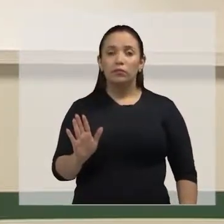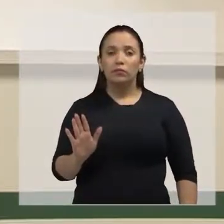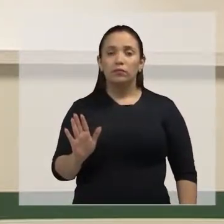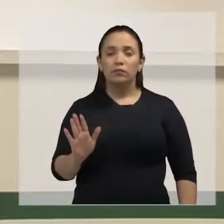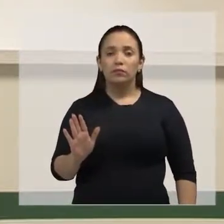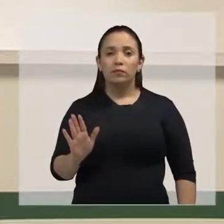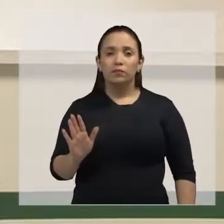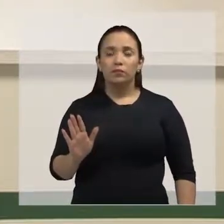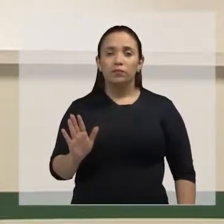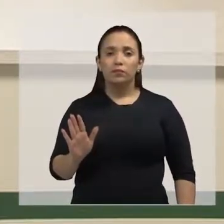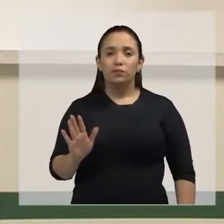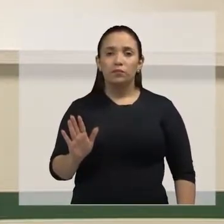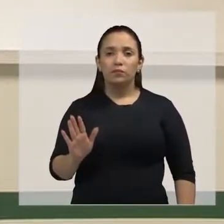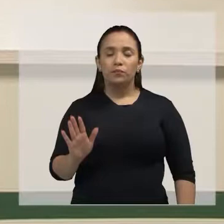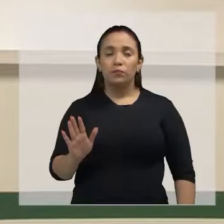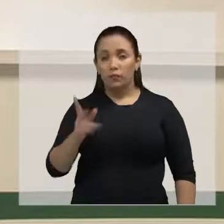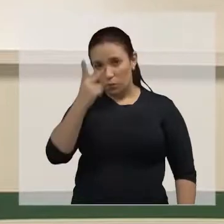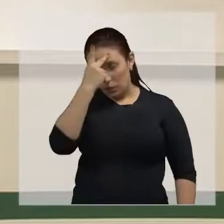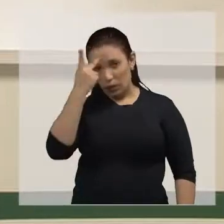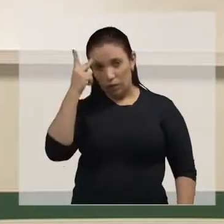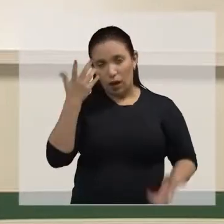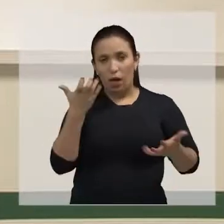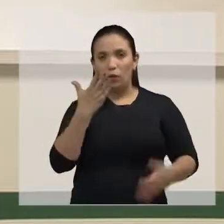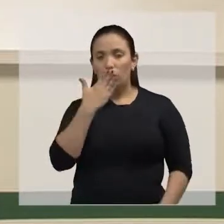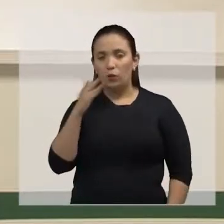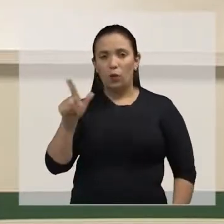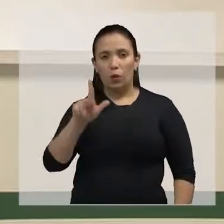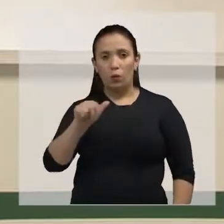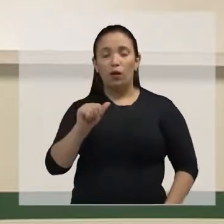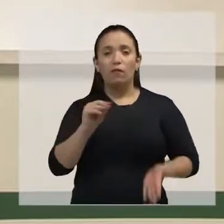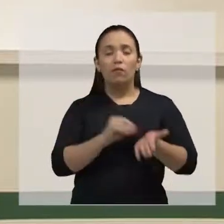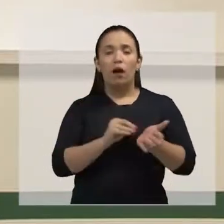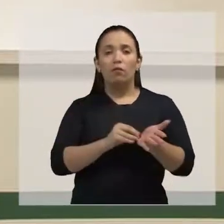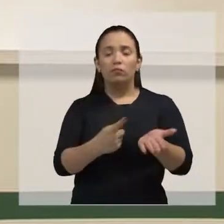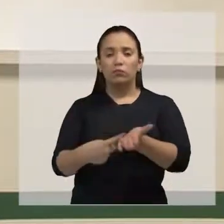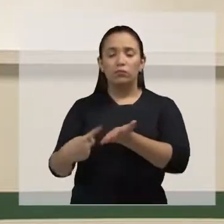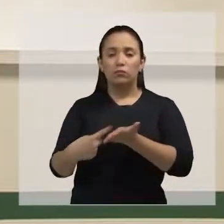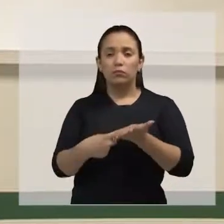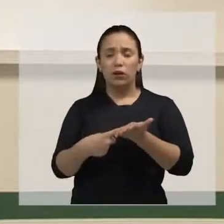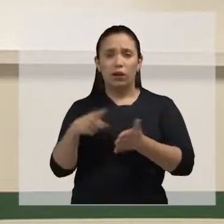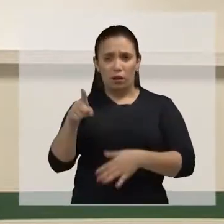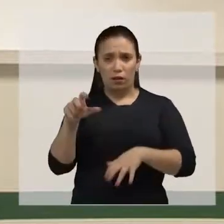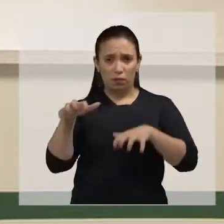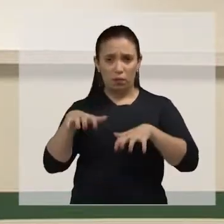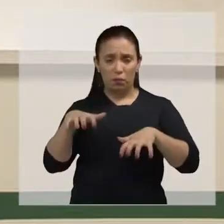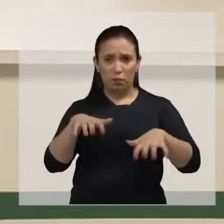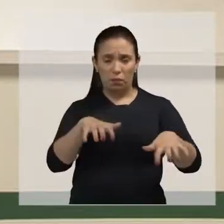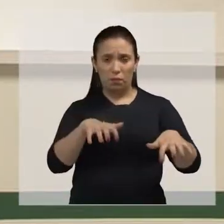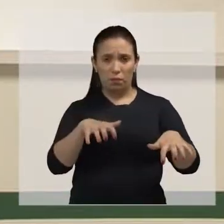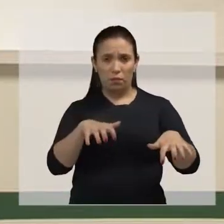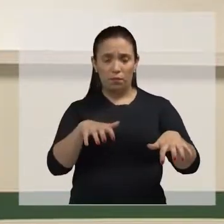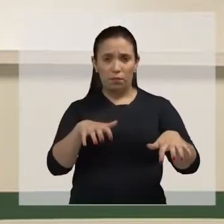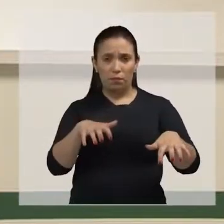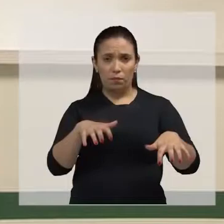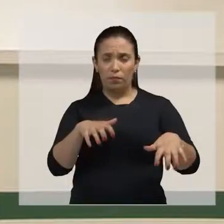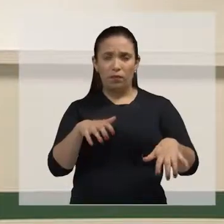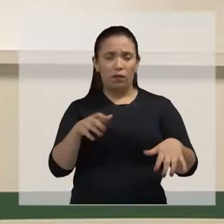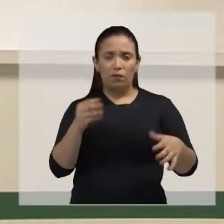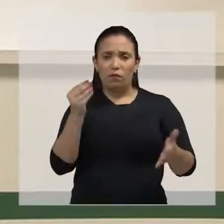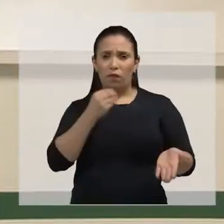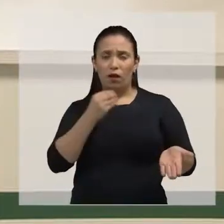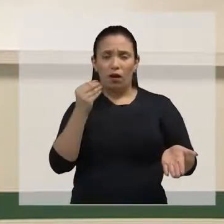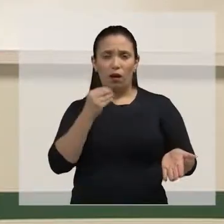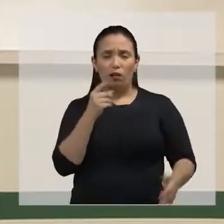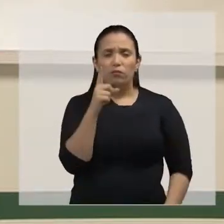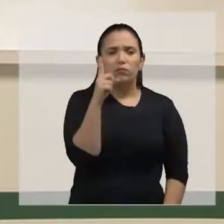mas aí que eu quero... os apoiadores do Lula estão muito mais articulados. Mas aí... Porque aonde eles fizeram o movimento, fizeram um movimento pífio. Foi a